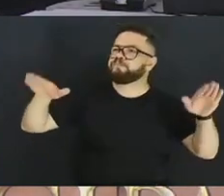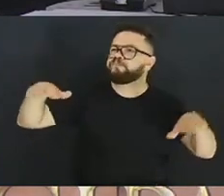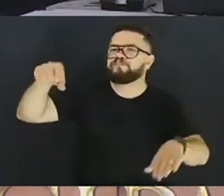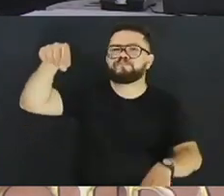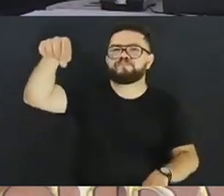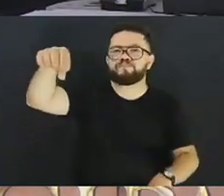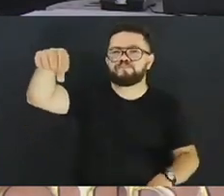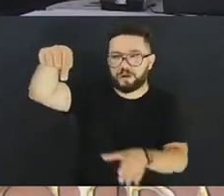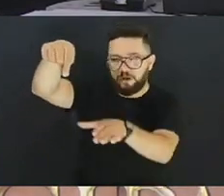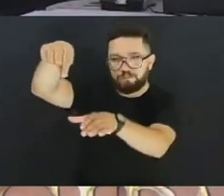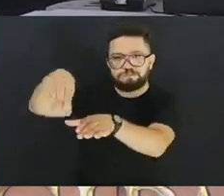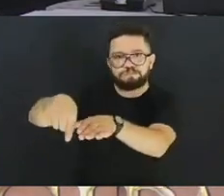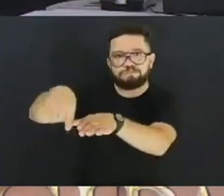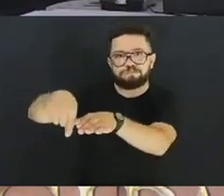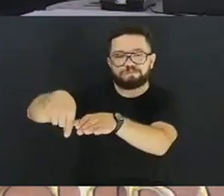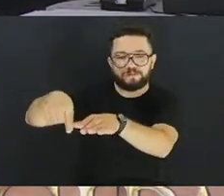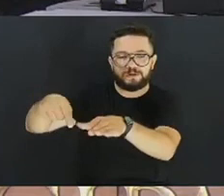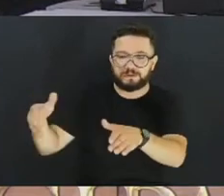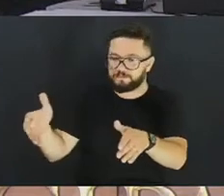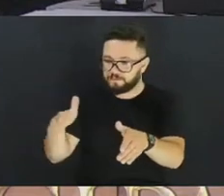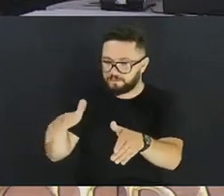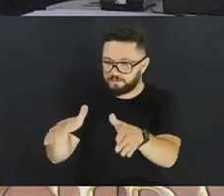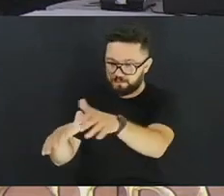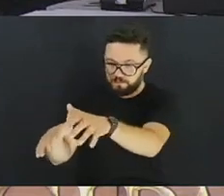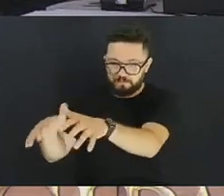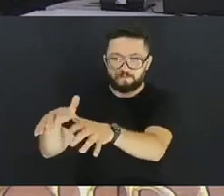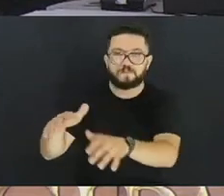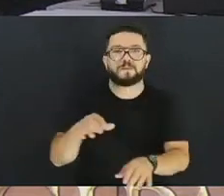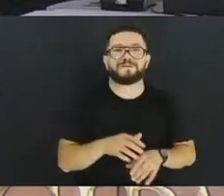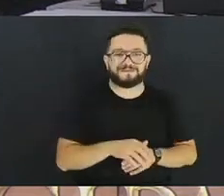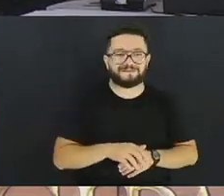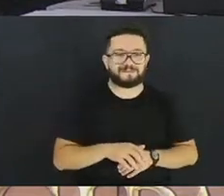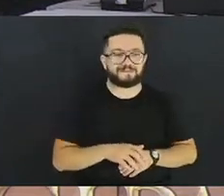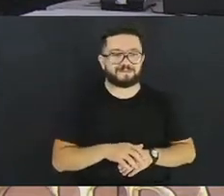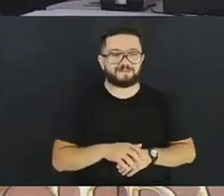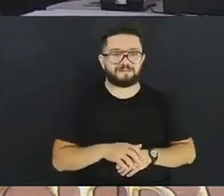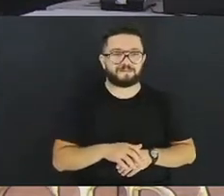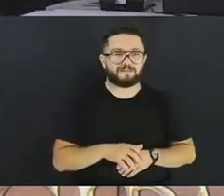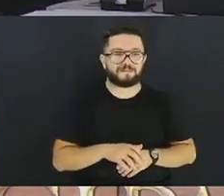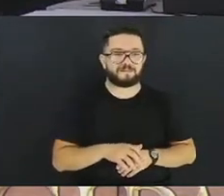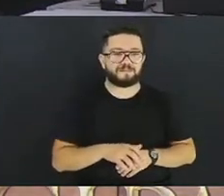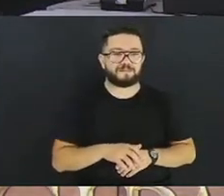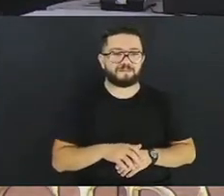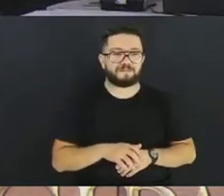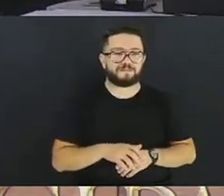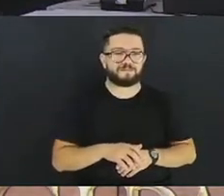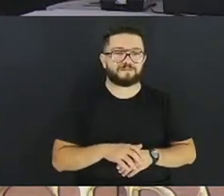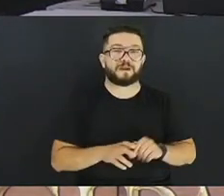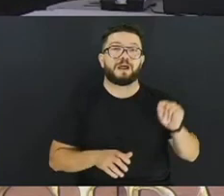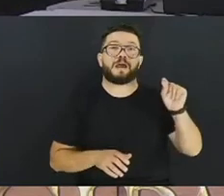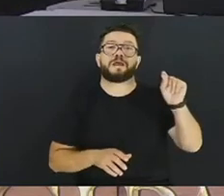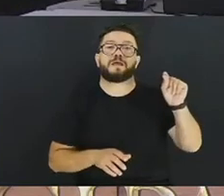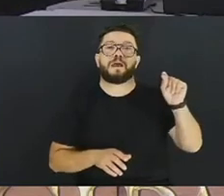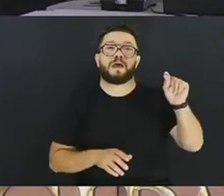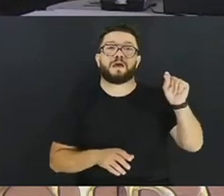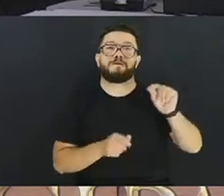Foi na Baixada, porque é uma semente muito grande para dispersar. Dispersou ao longo dos córregos. Quem levou para o morro foram os